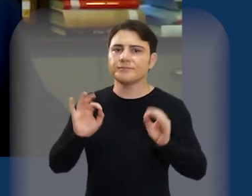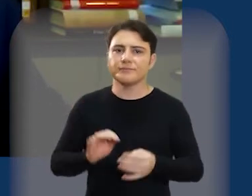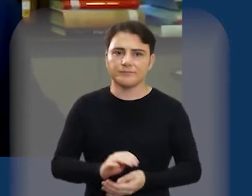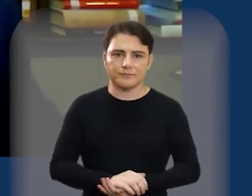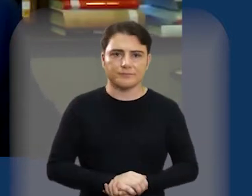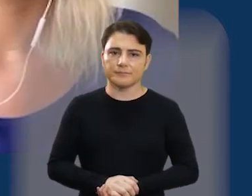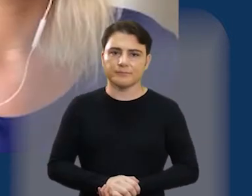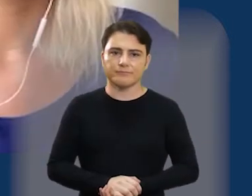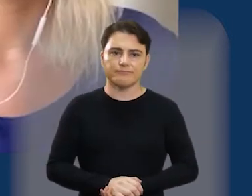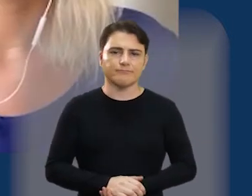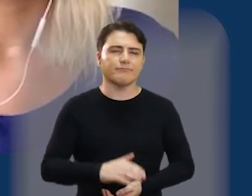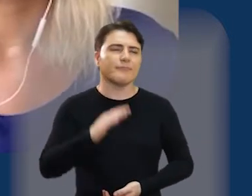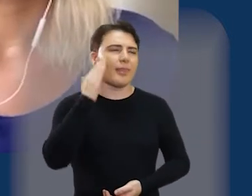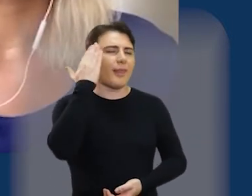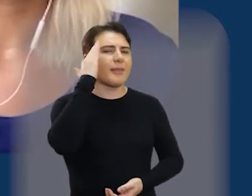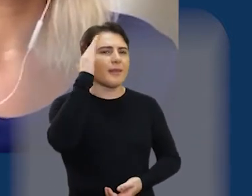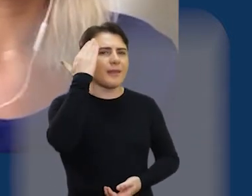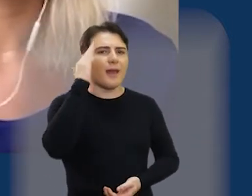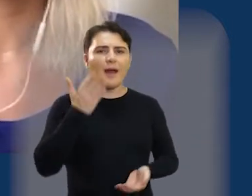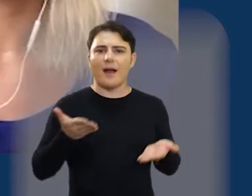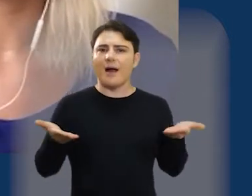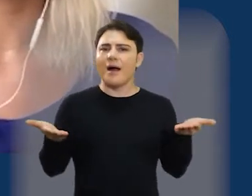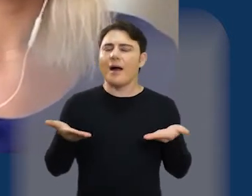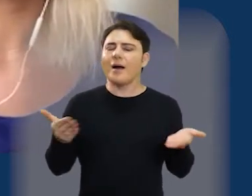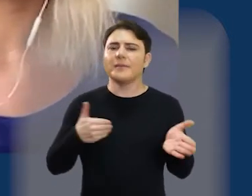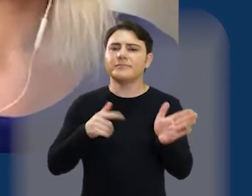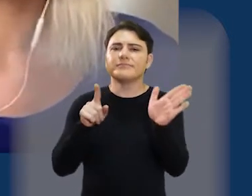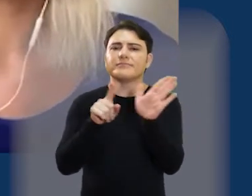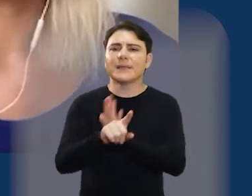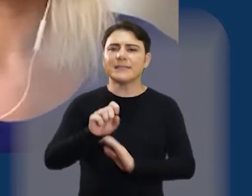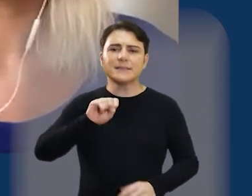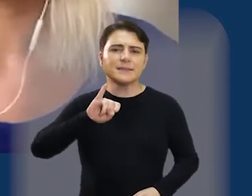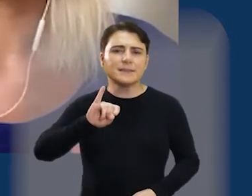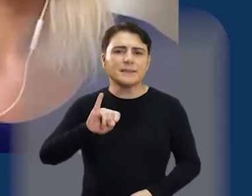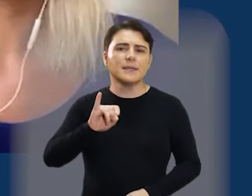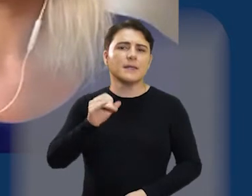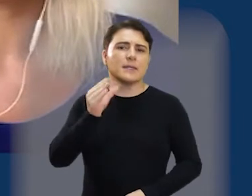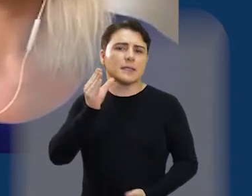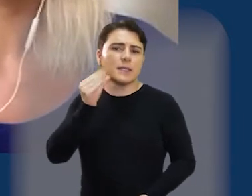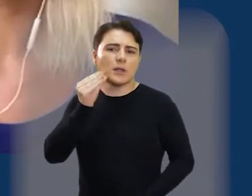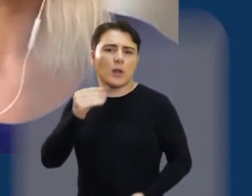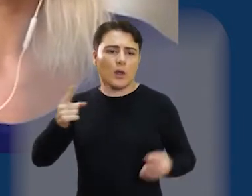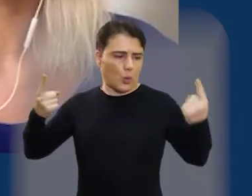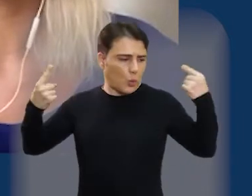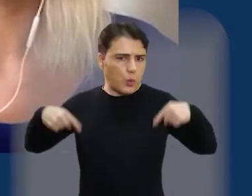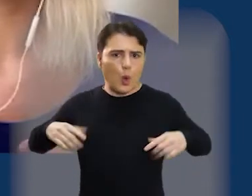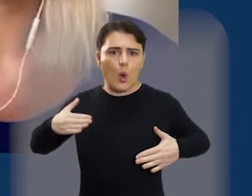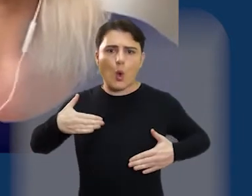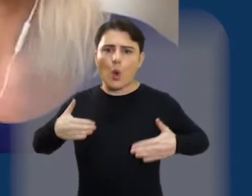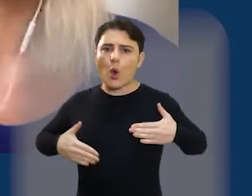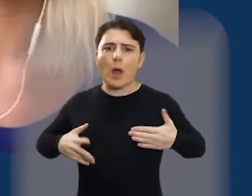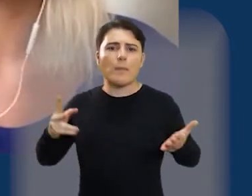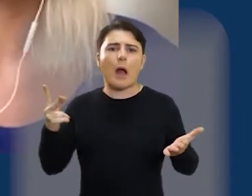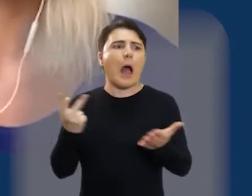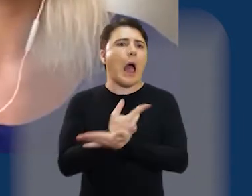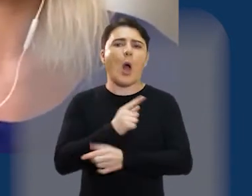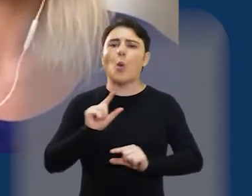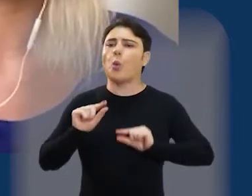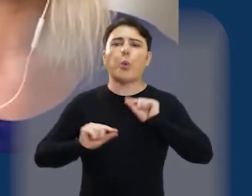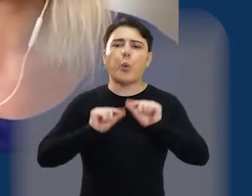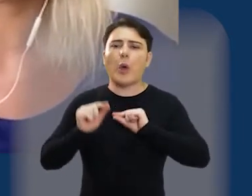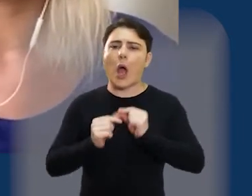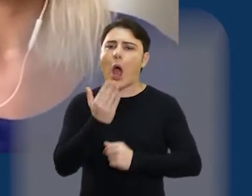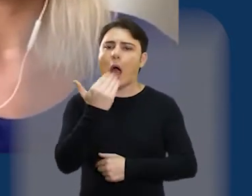perder peso. Entendi, doutor Durval. E o que que acontece no nosso corpo durante esse período que a gente fica